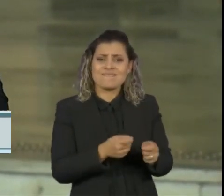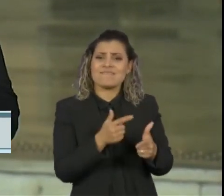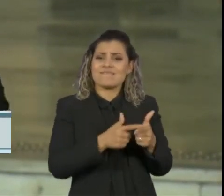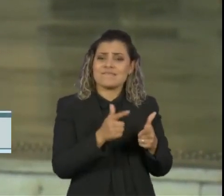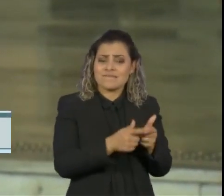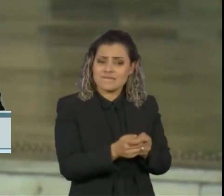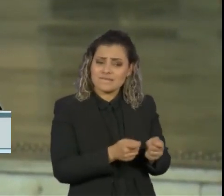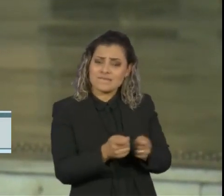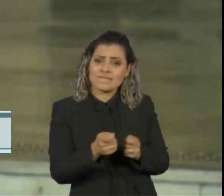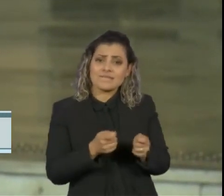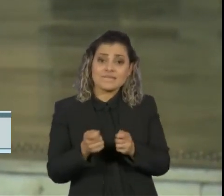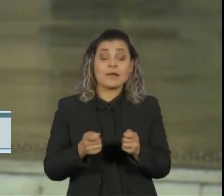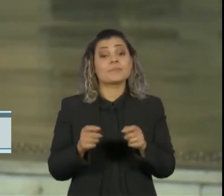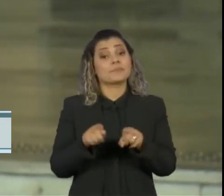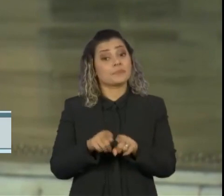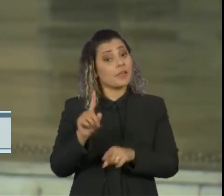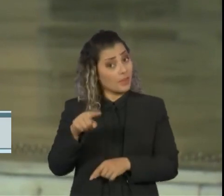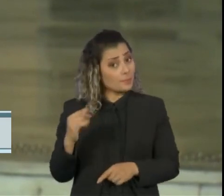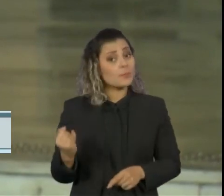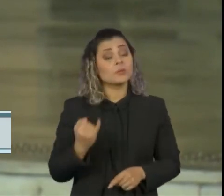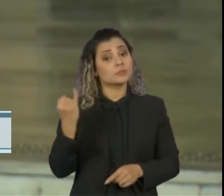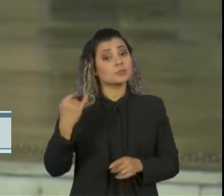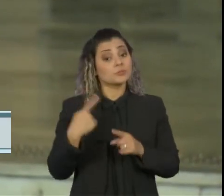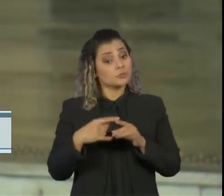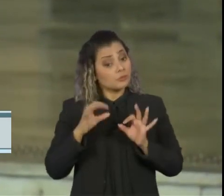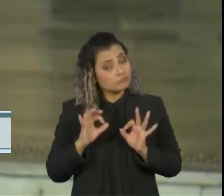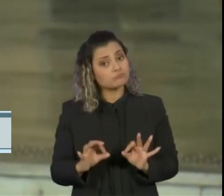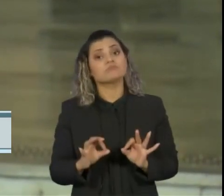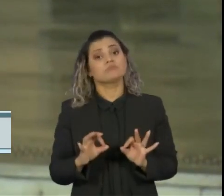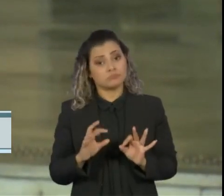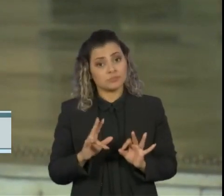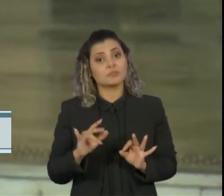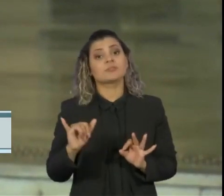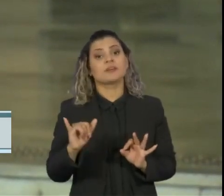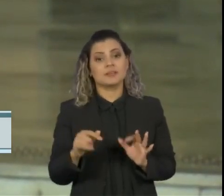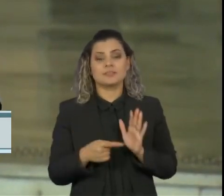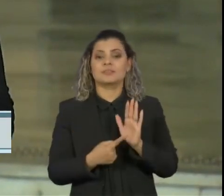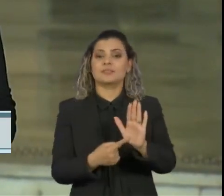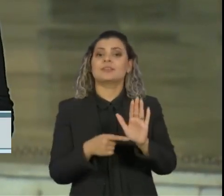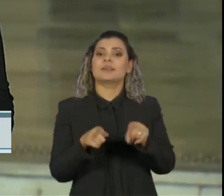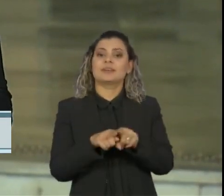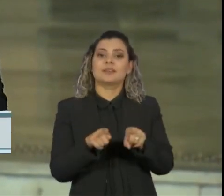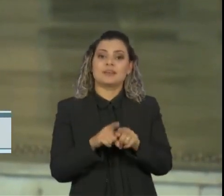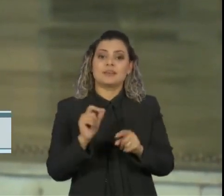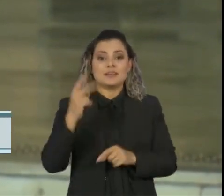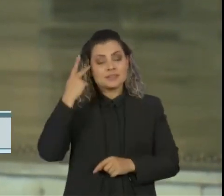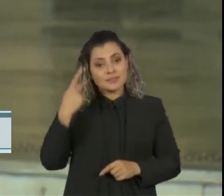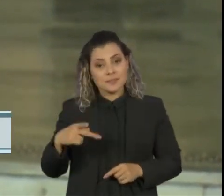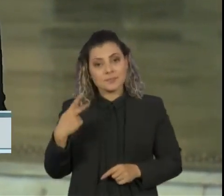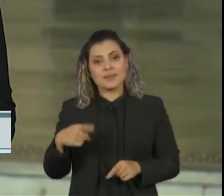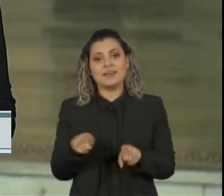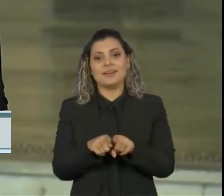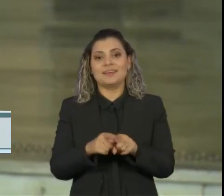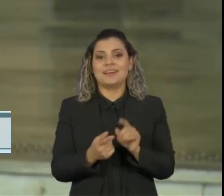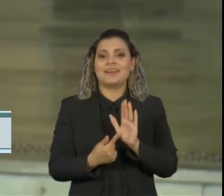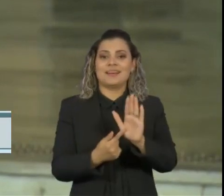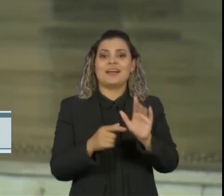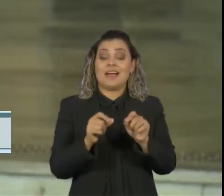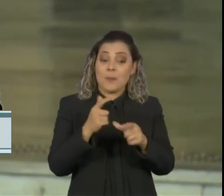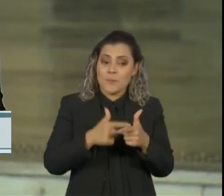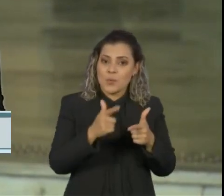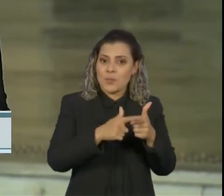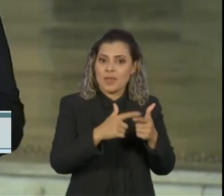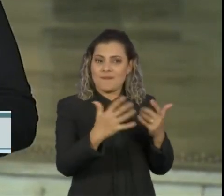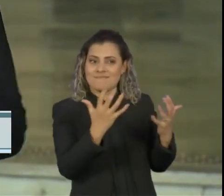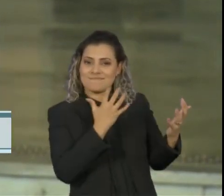fatores preponderantes que certamente vão levar, e já estão levando, São Paulo a ultrapassar essa crise, a enfrentar